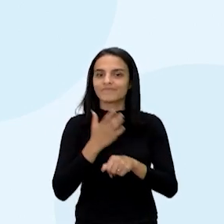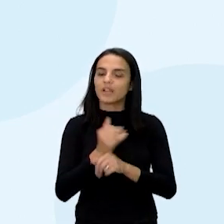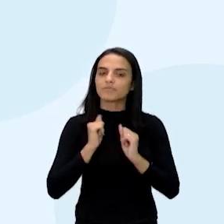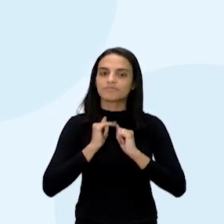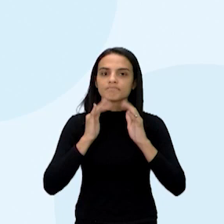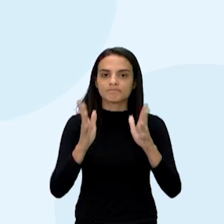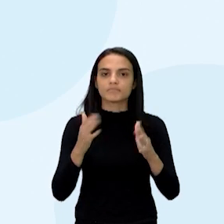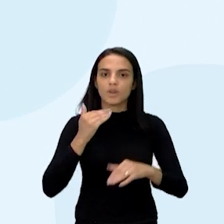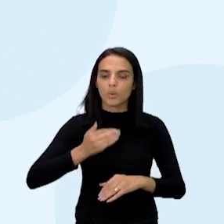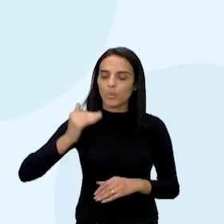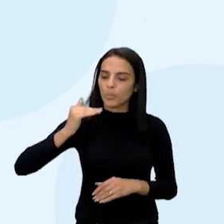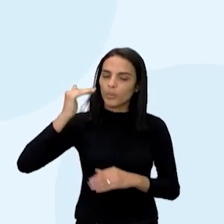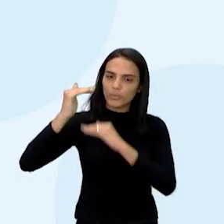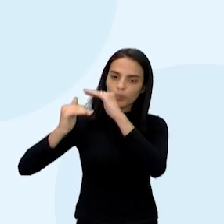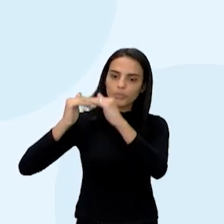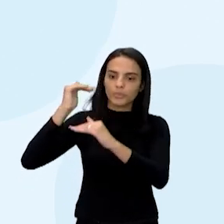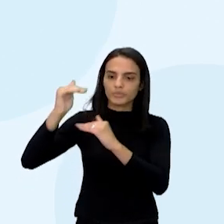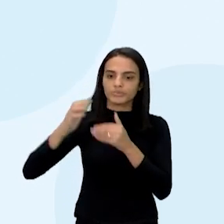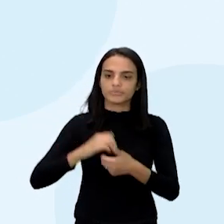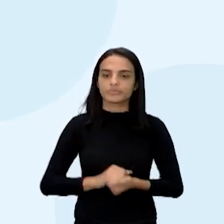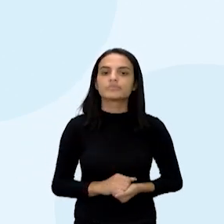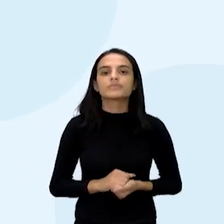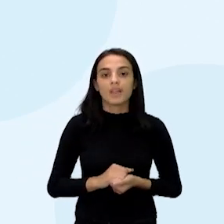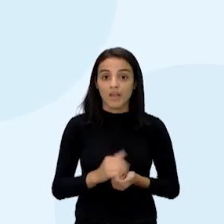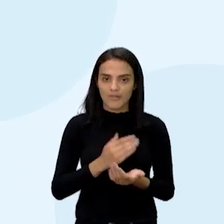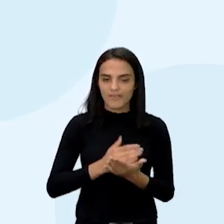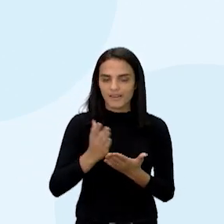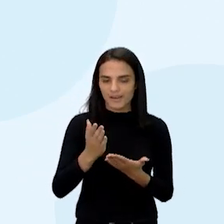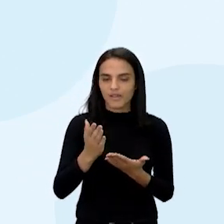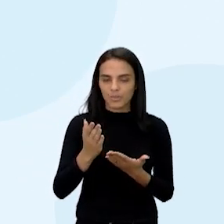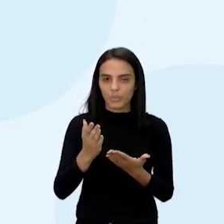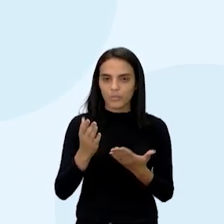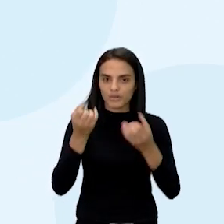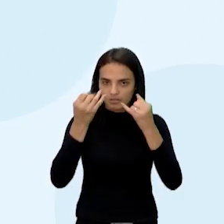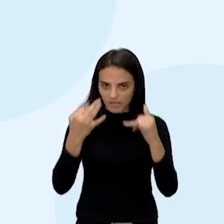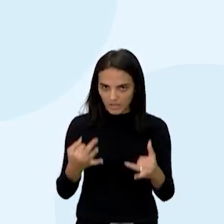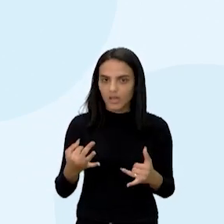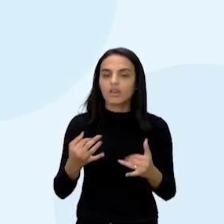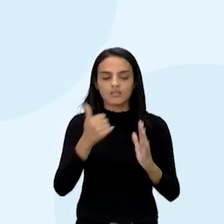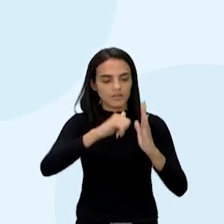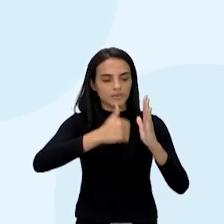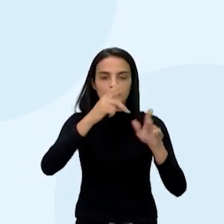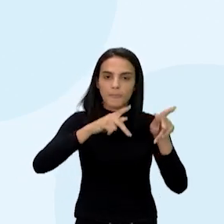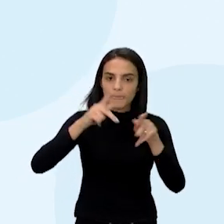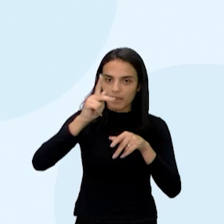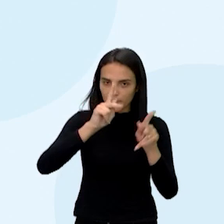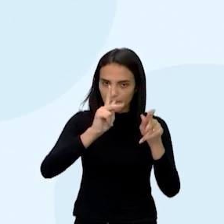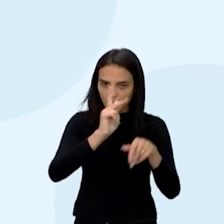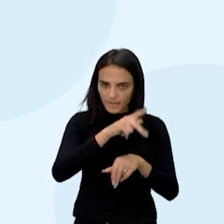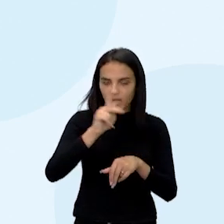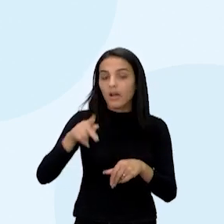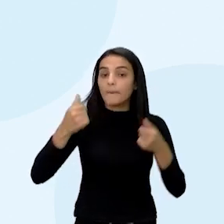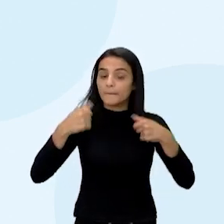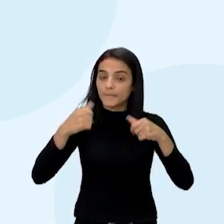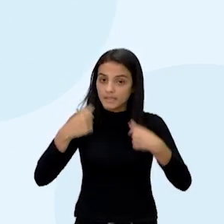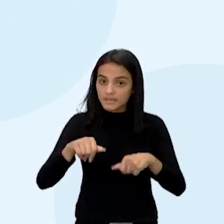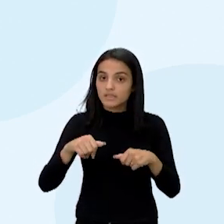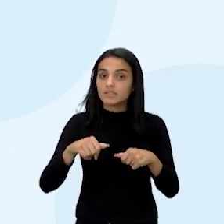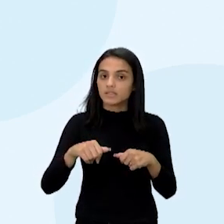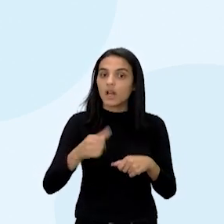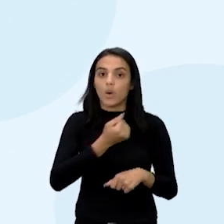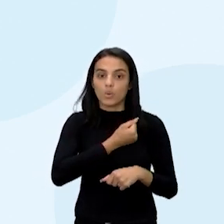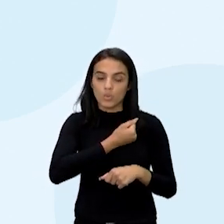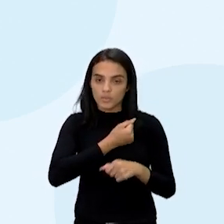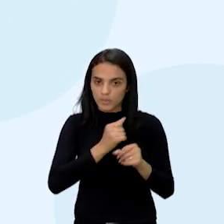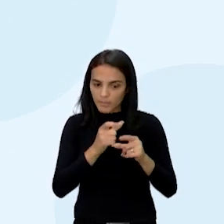ativa no processo. Como eu disse para vocês no início, essa avaliação pedagógica precisa ser composta por um número grande